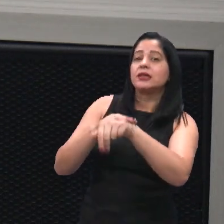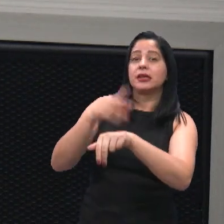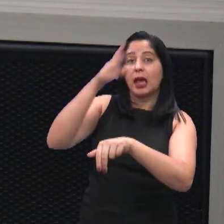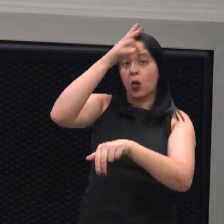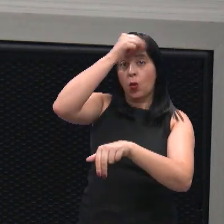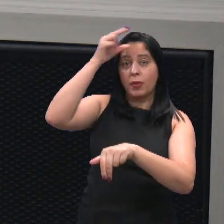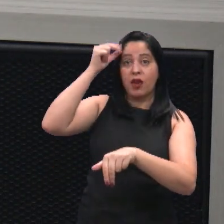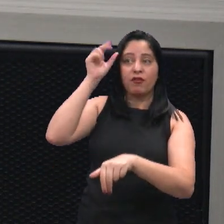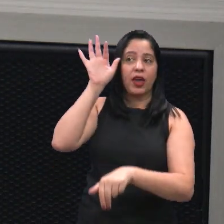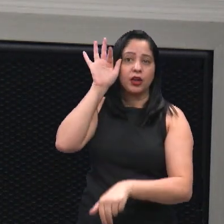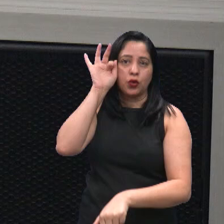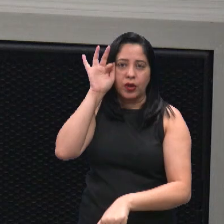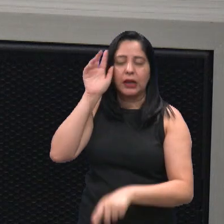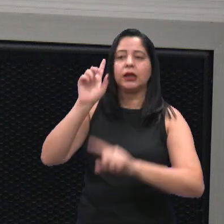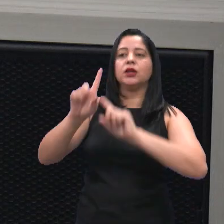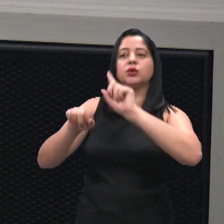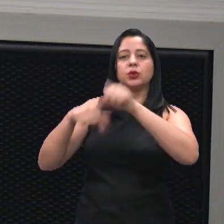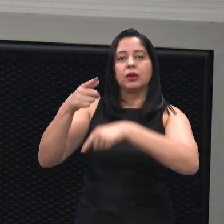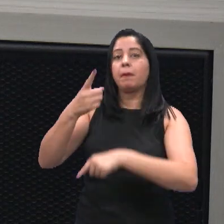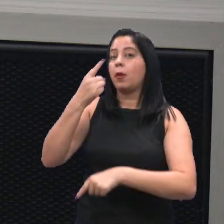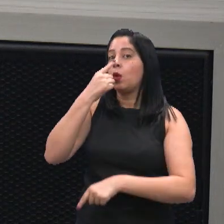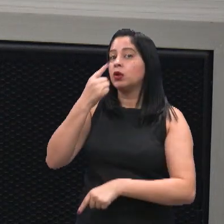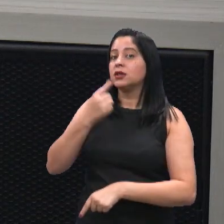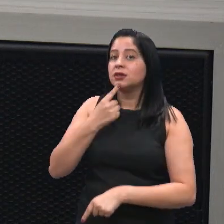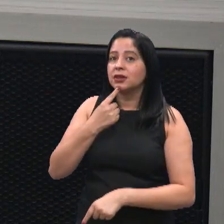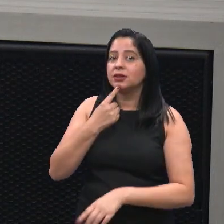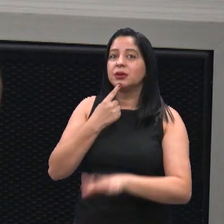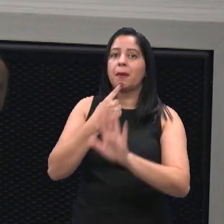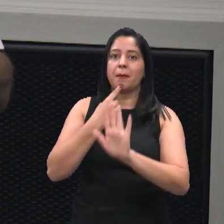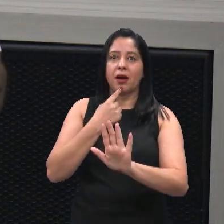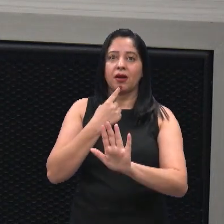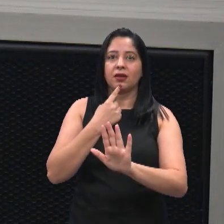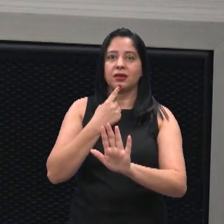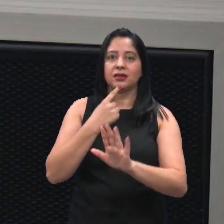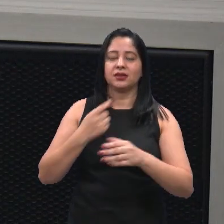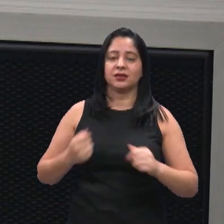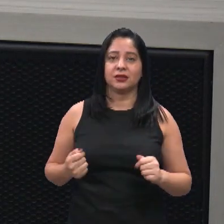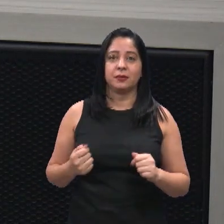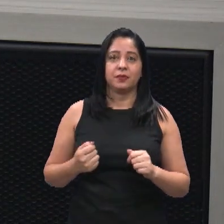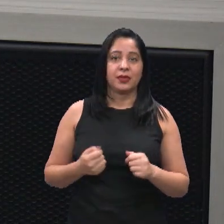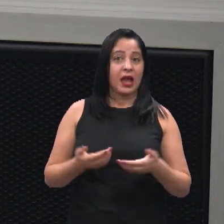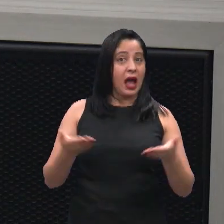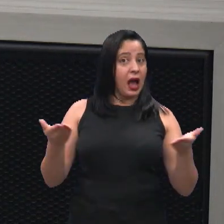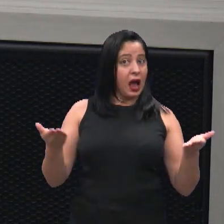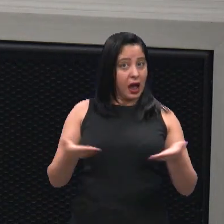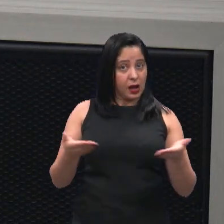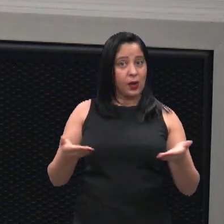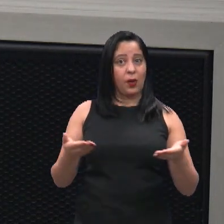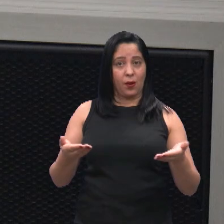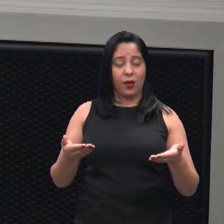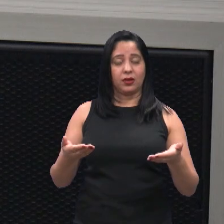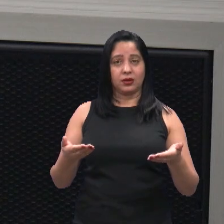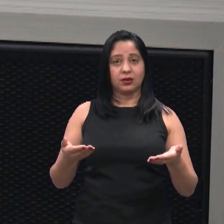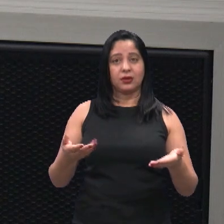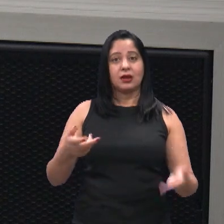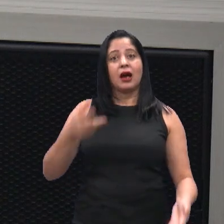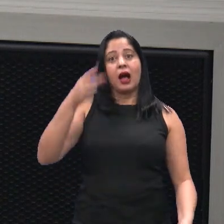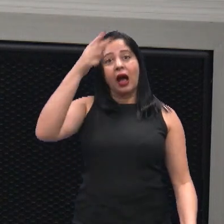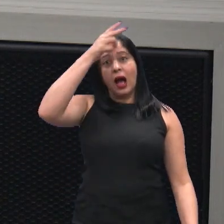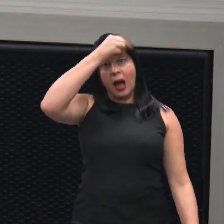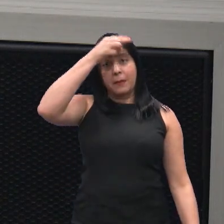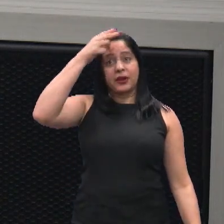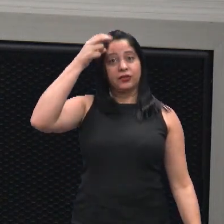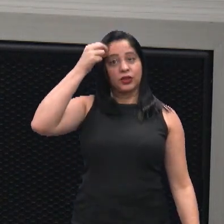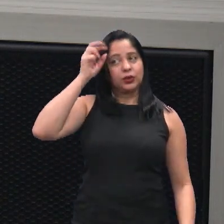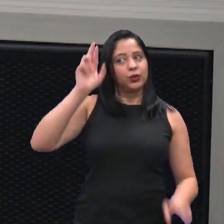é? Depois o Anderson. Calhou que esse governo agora, a gente está numa situação diferente,